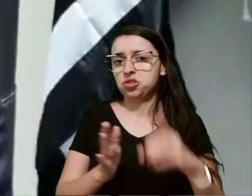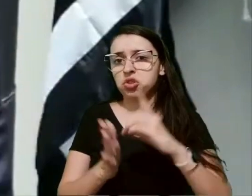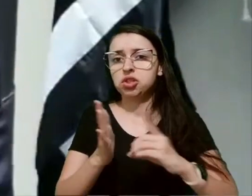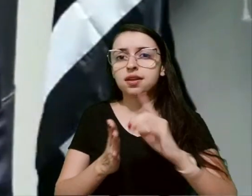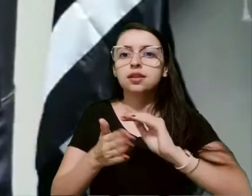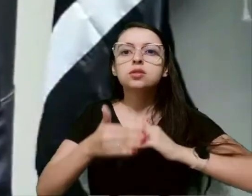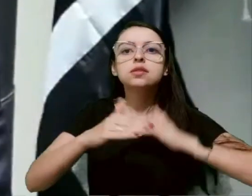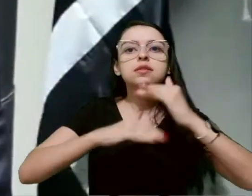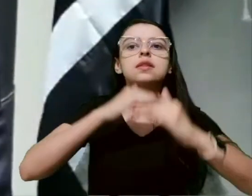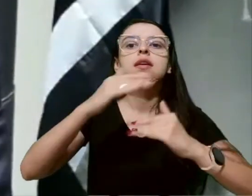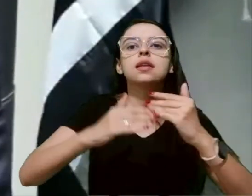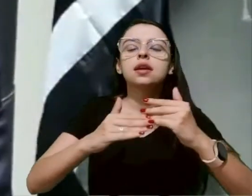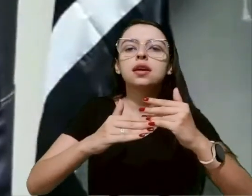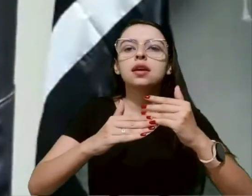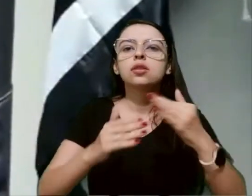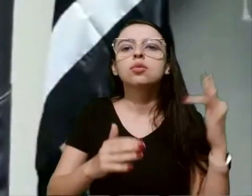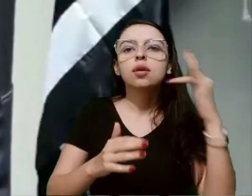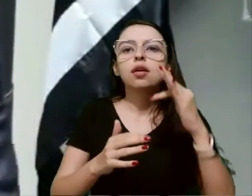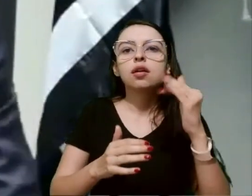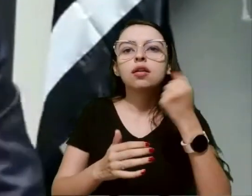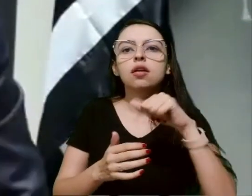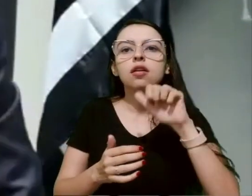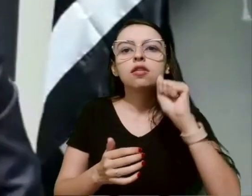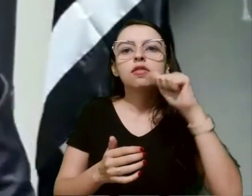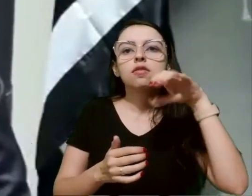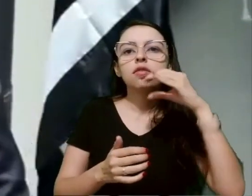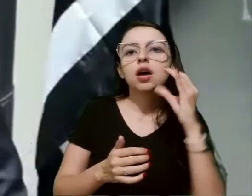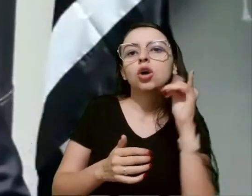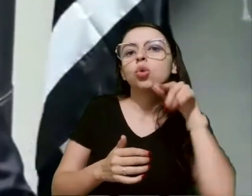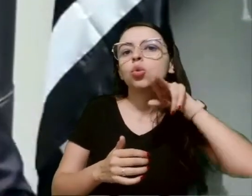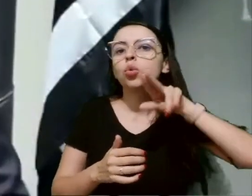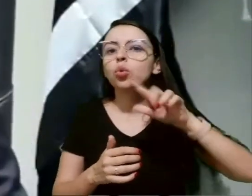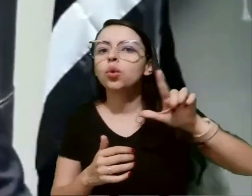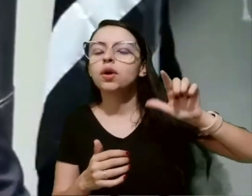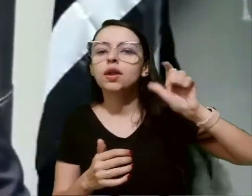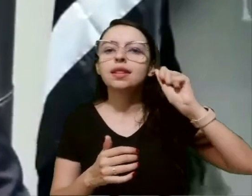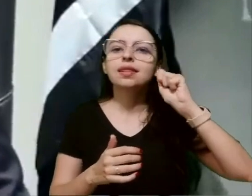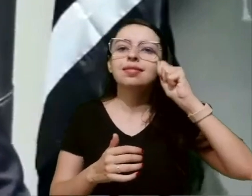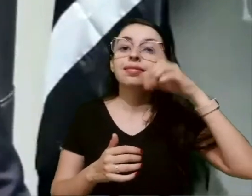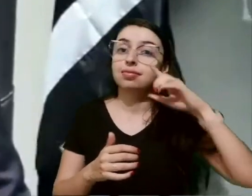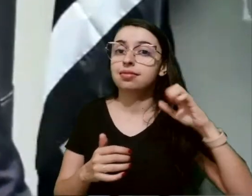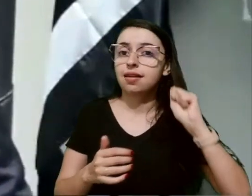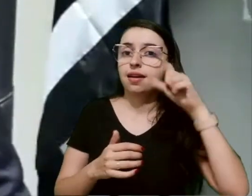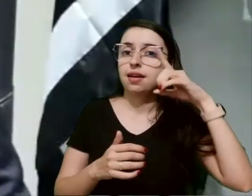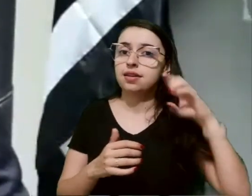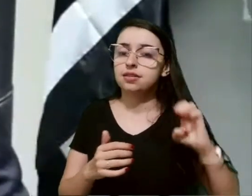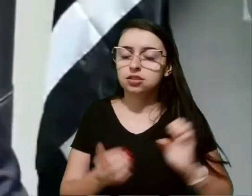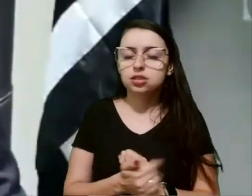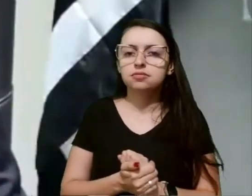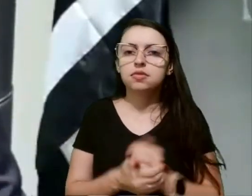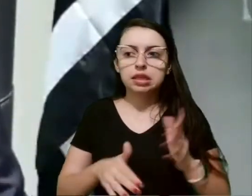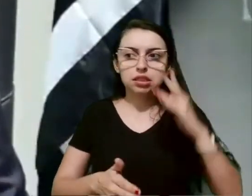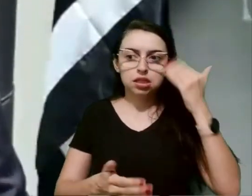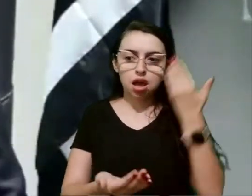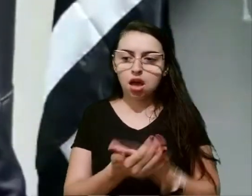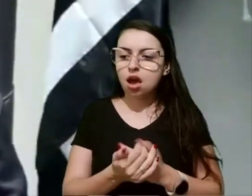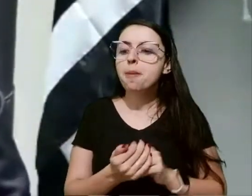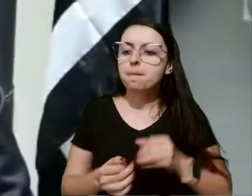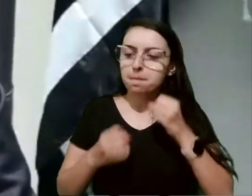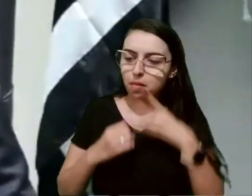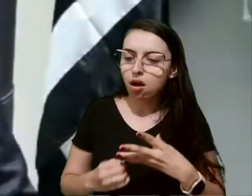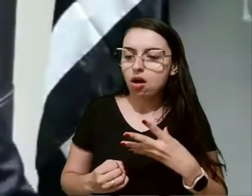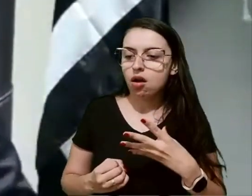na faculdade eu percebi, né, até principalmente quando eu fui ler Hans Kelsen, que foi um jurista que me impressionou muito positivamente, assim, eu vi